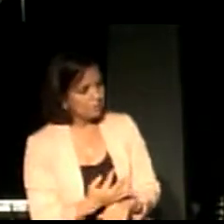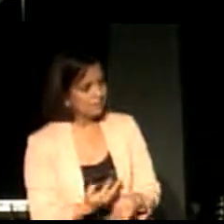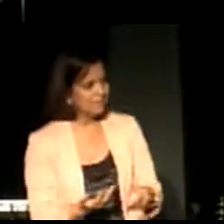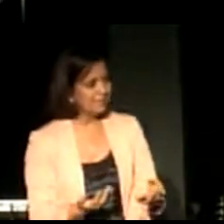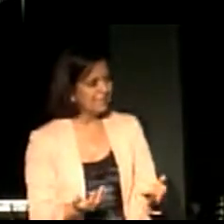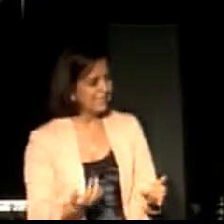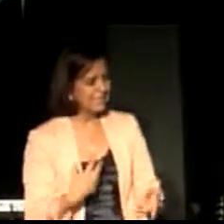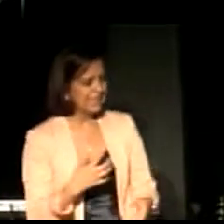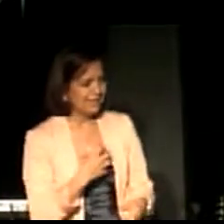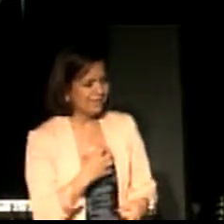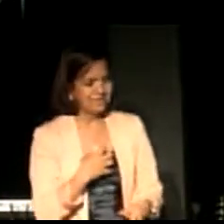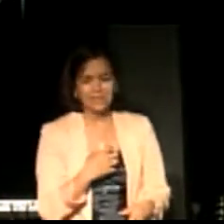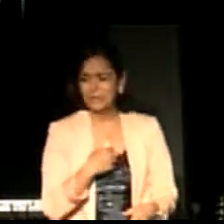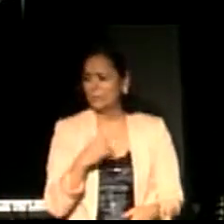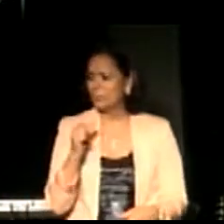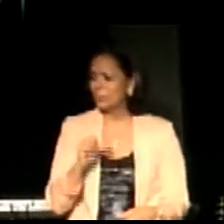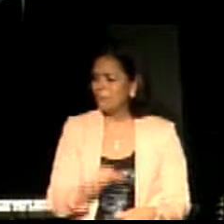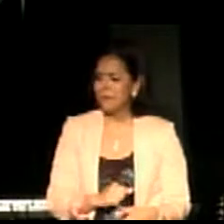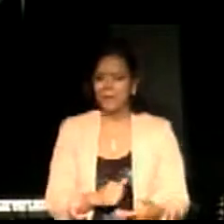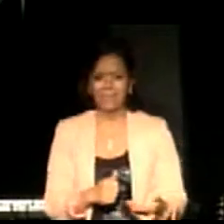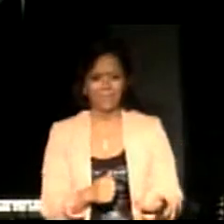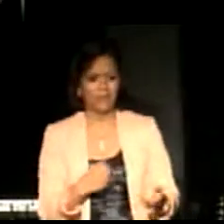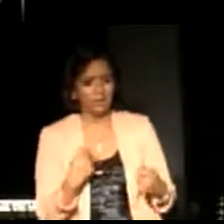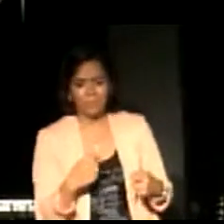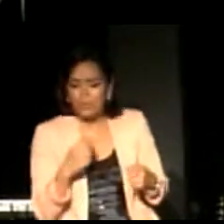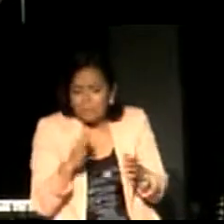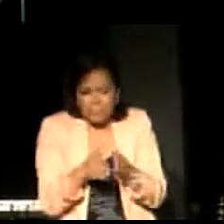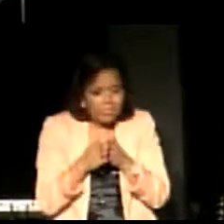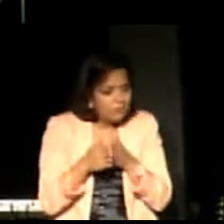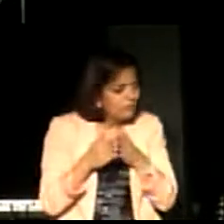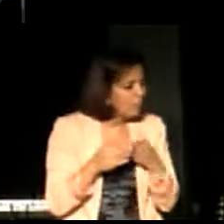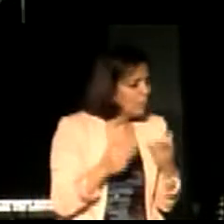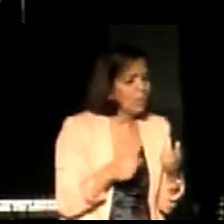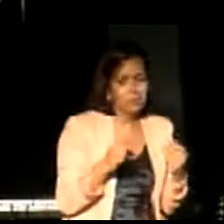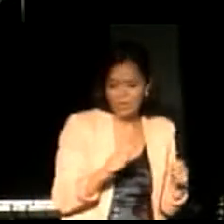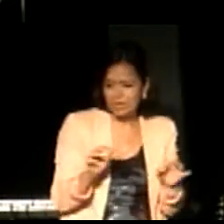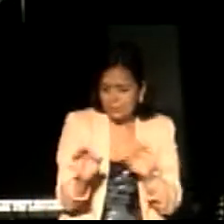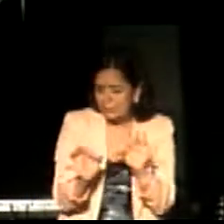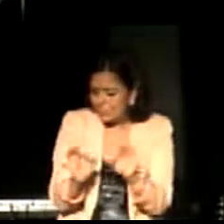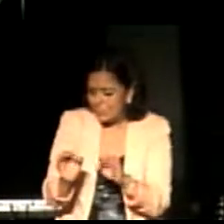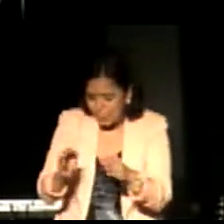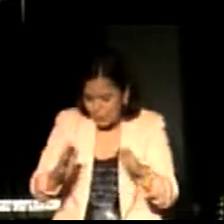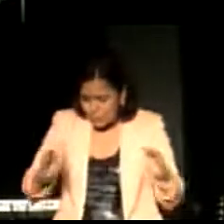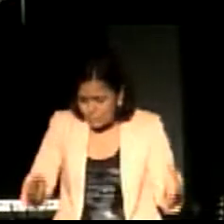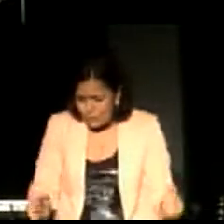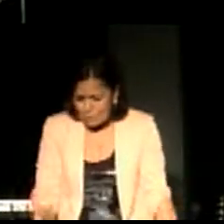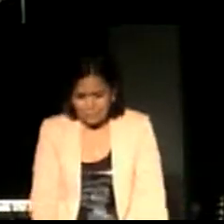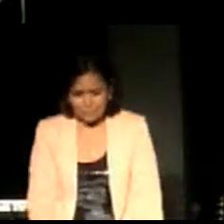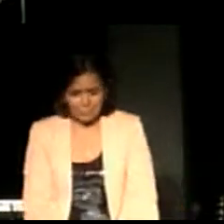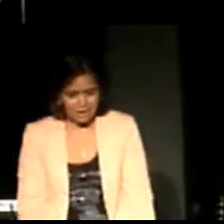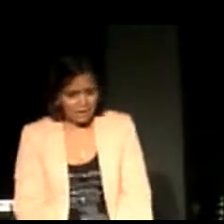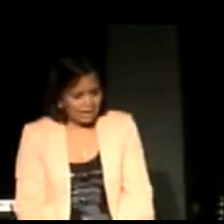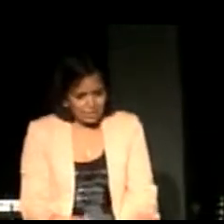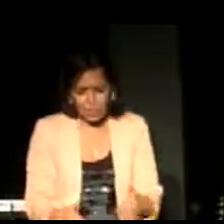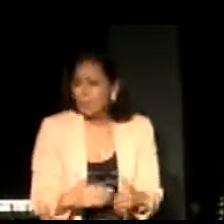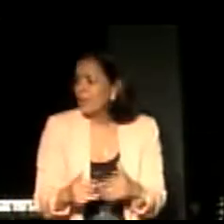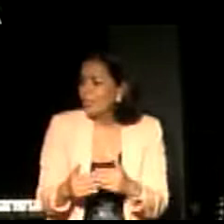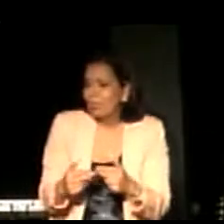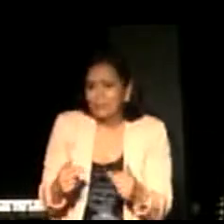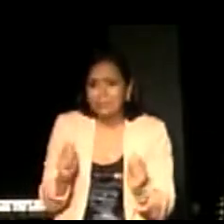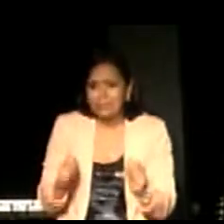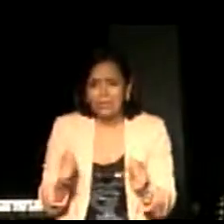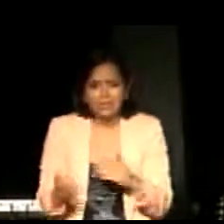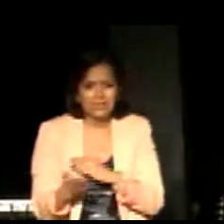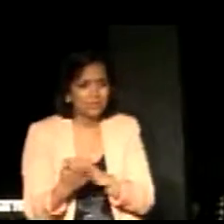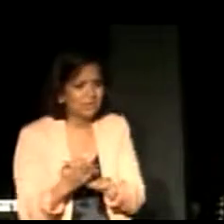não vou, vou me sentir mal aqui. Será que não tem jeito de vocês me arrumarem alguma coisa? Coloca um pedaço de tábua aqui, alguma